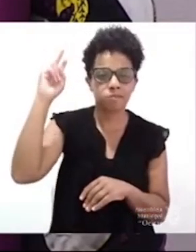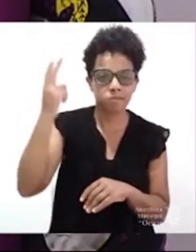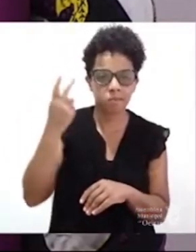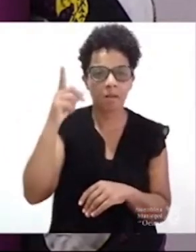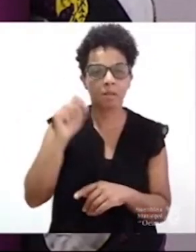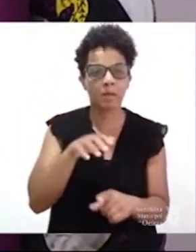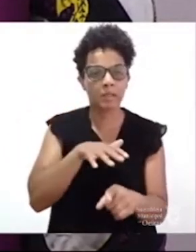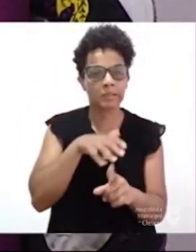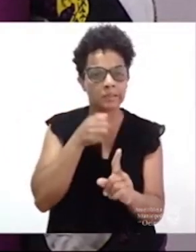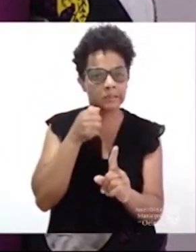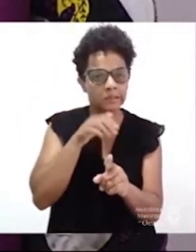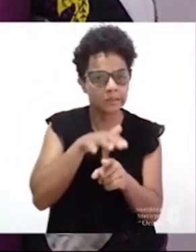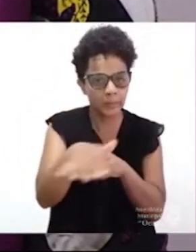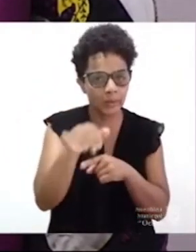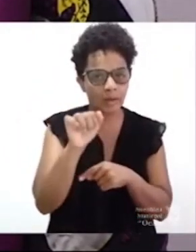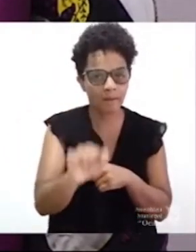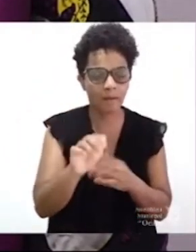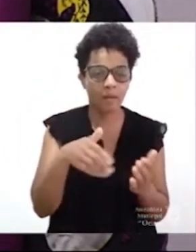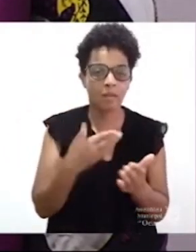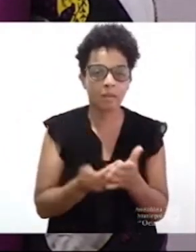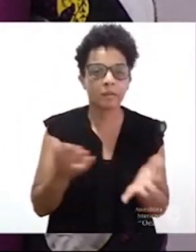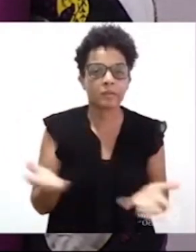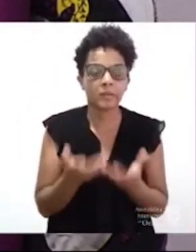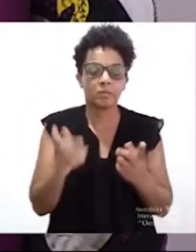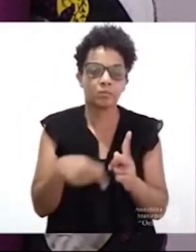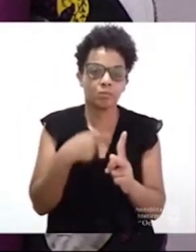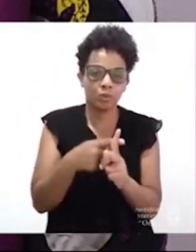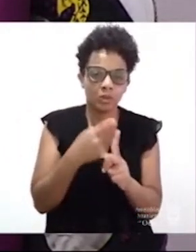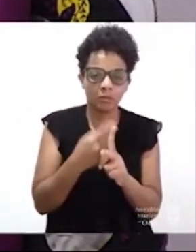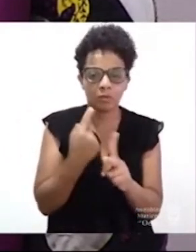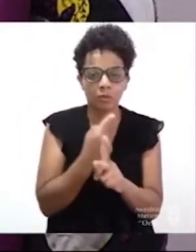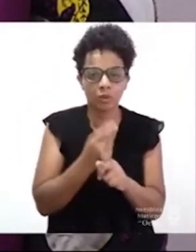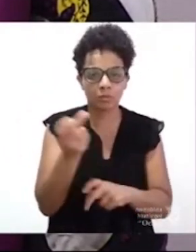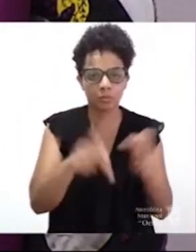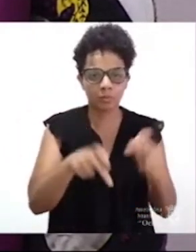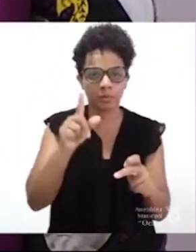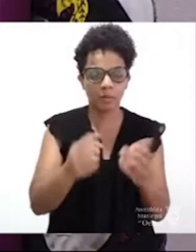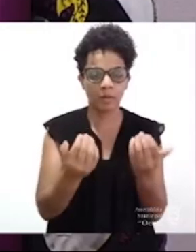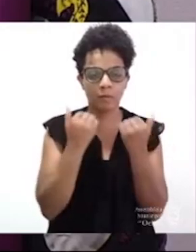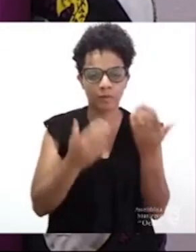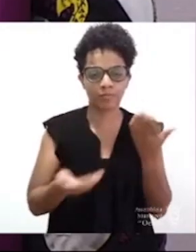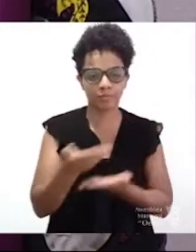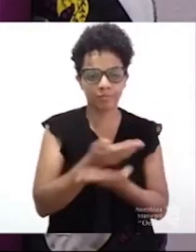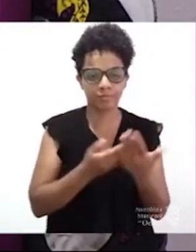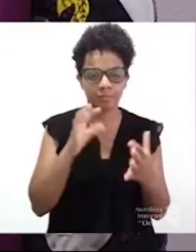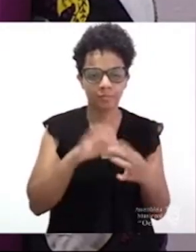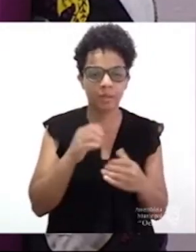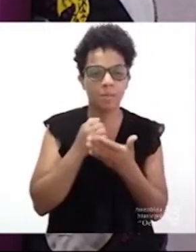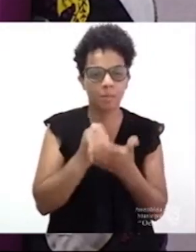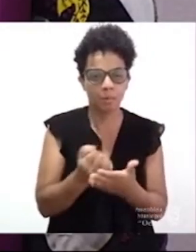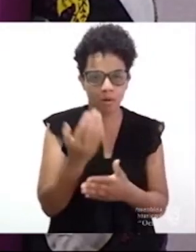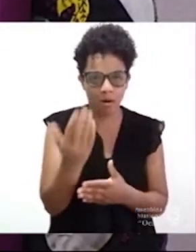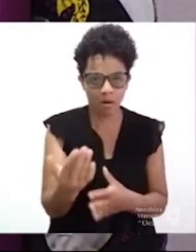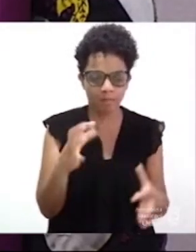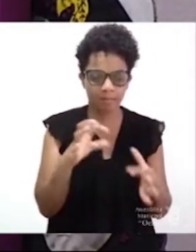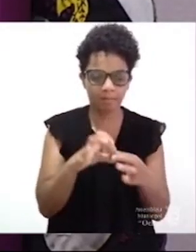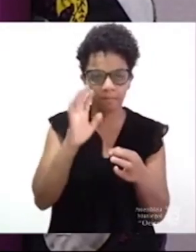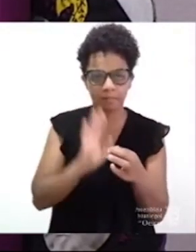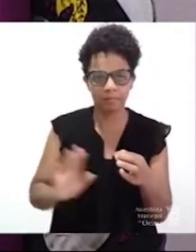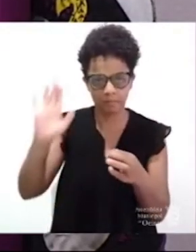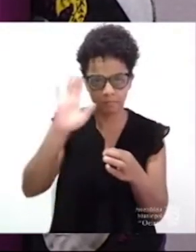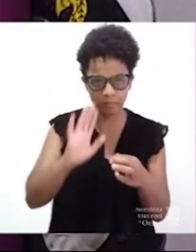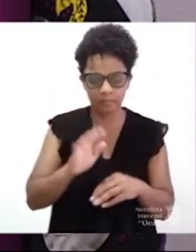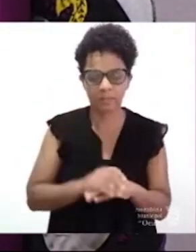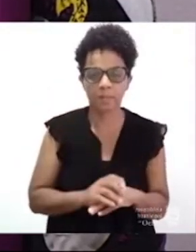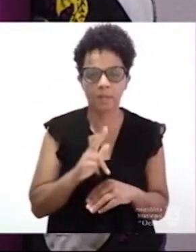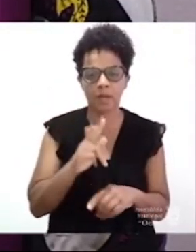impactos, estimulando naturalmente as boas práticas e a partilha da informação sobre os apoios existentes a nível nacional para a renovação e